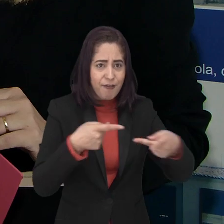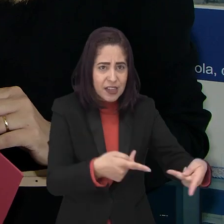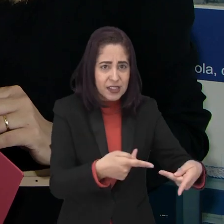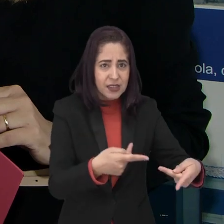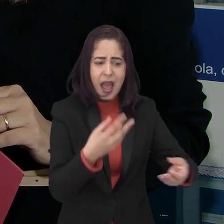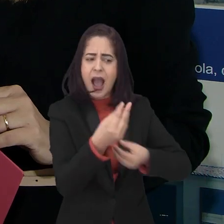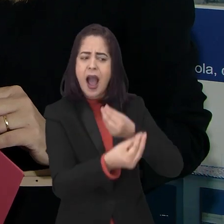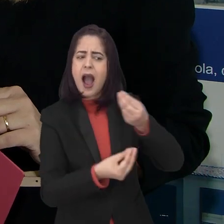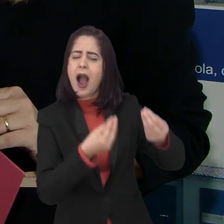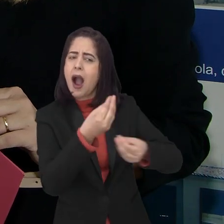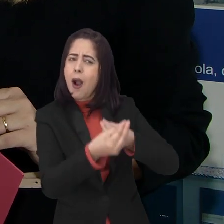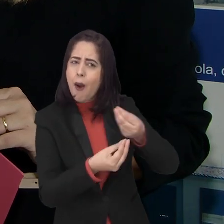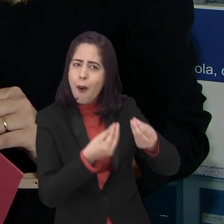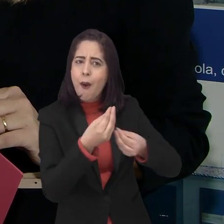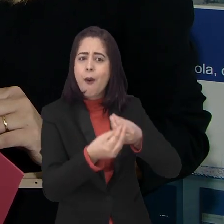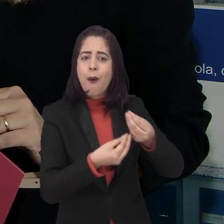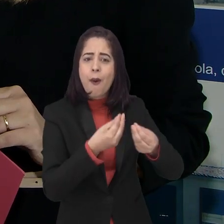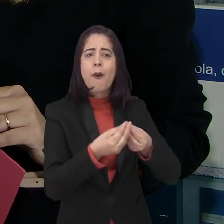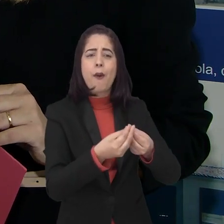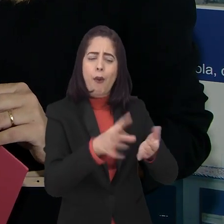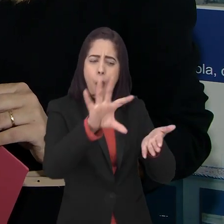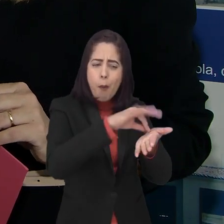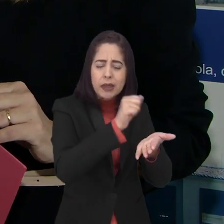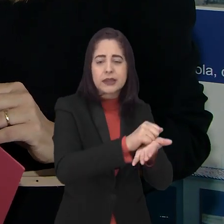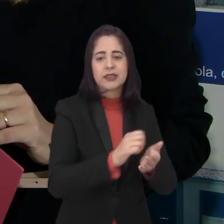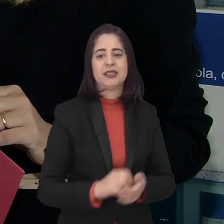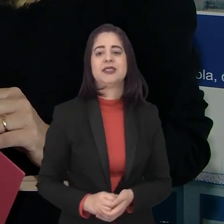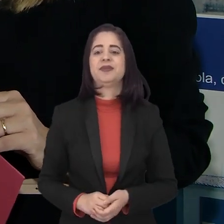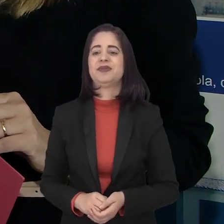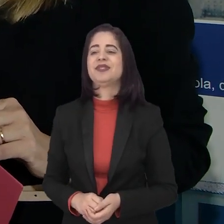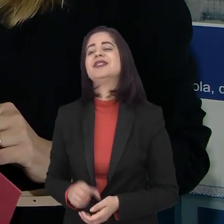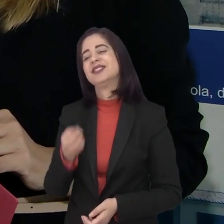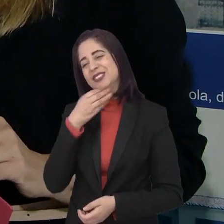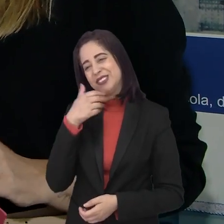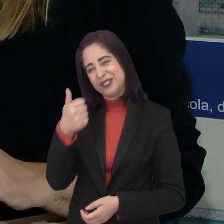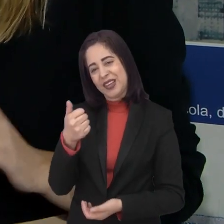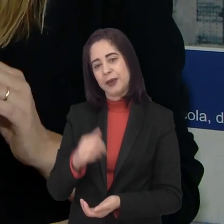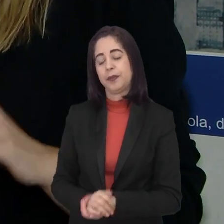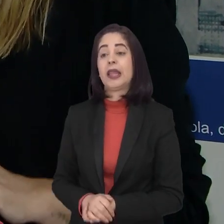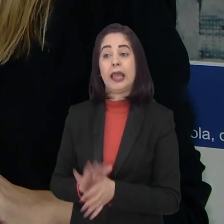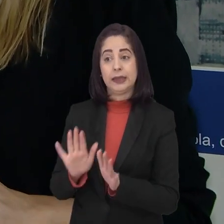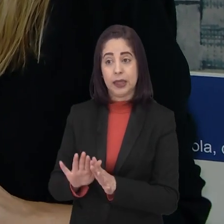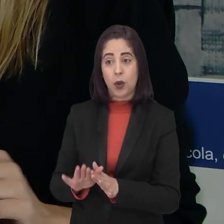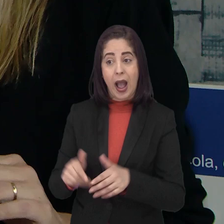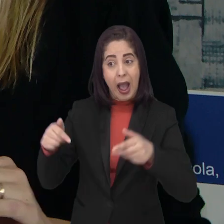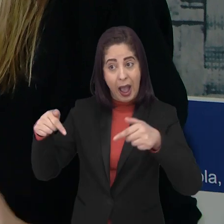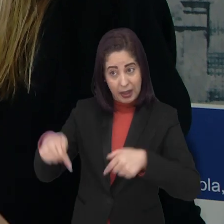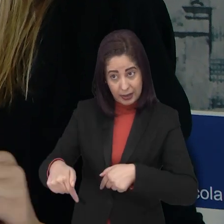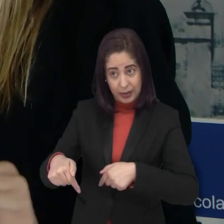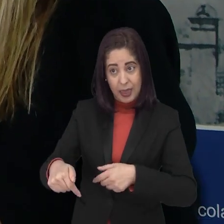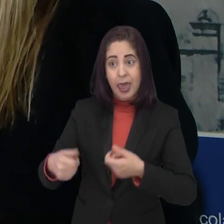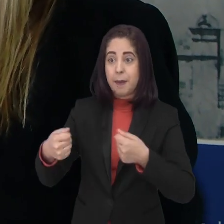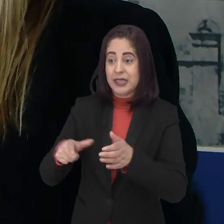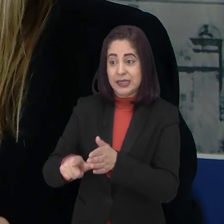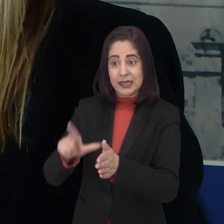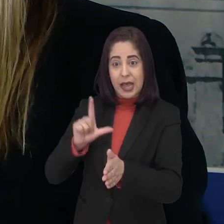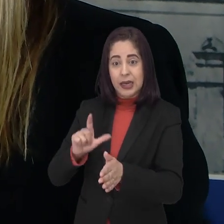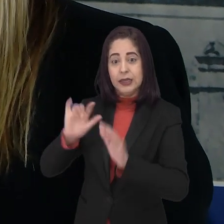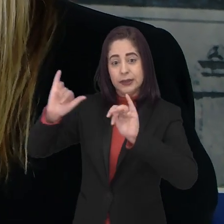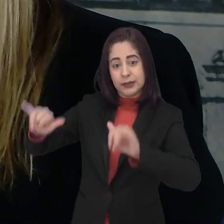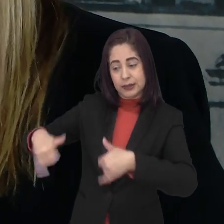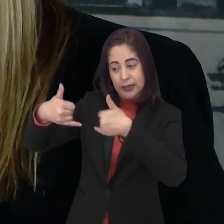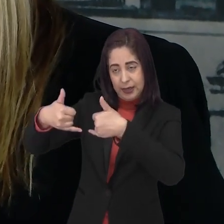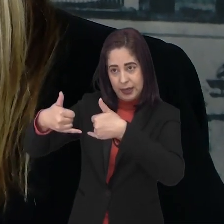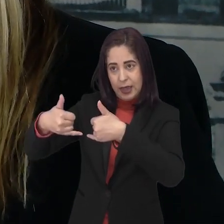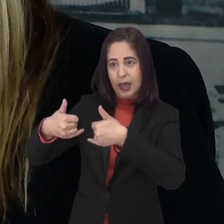participar do tour e também para quais lugares vocês passam aqui. Tudo bem, Luísa? Para o tour, nós pedimos que entre em contato pelo